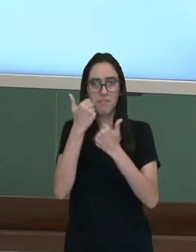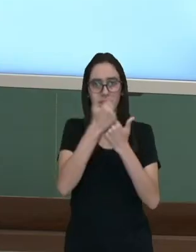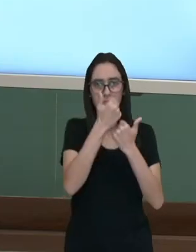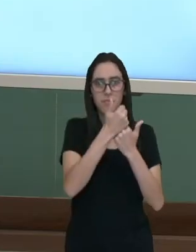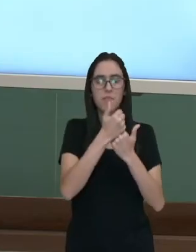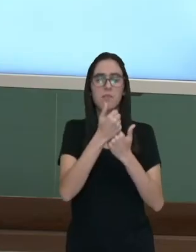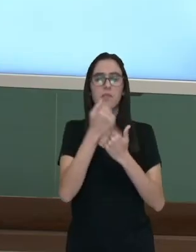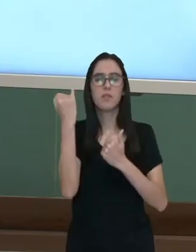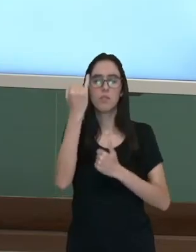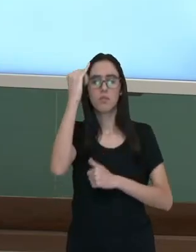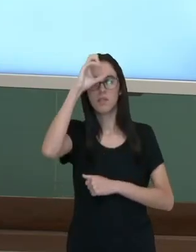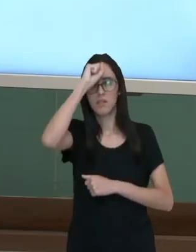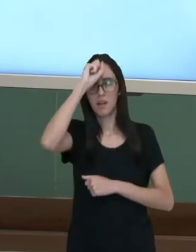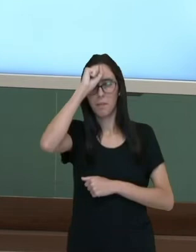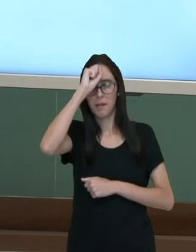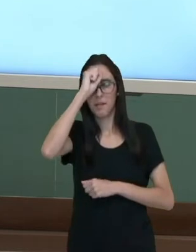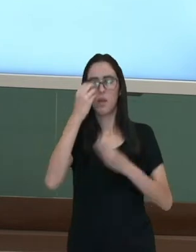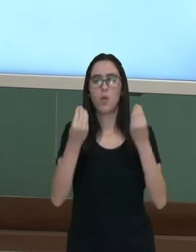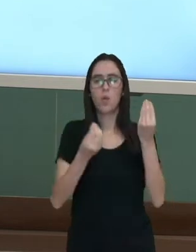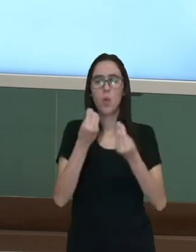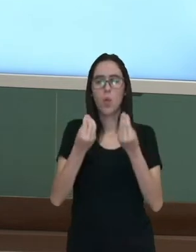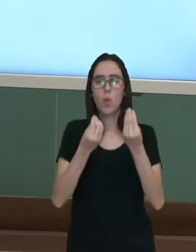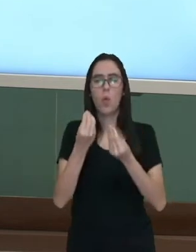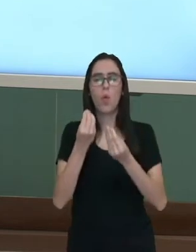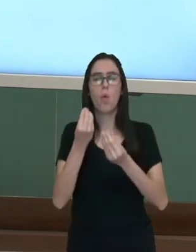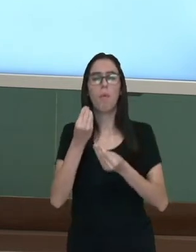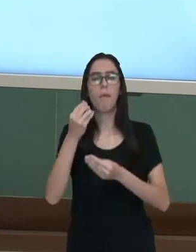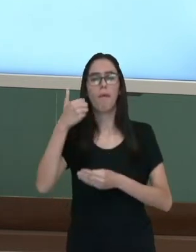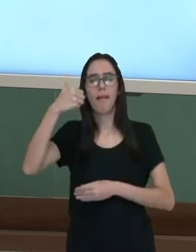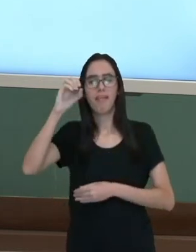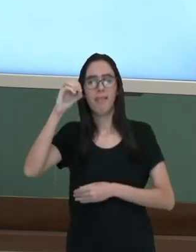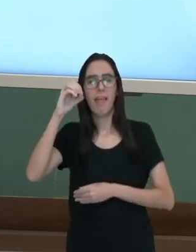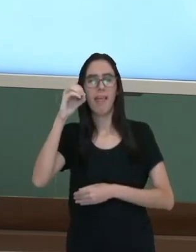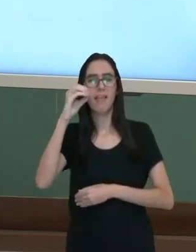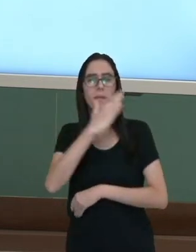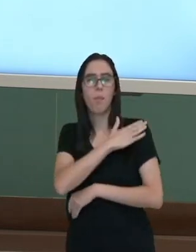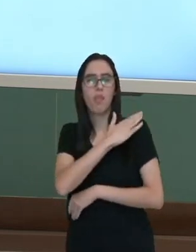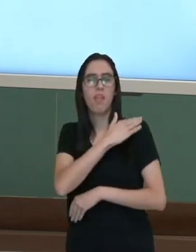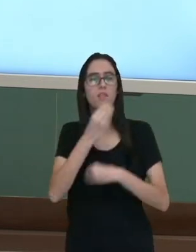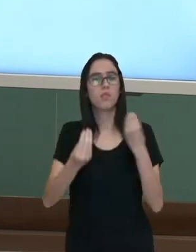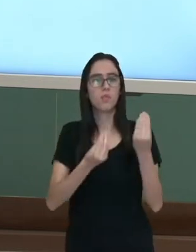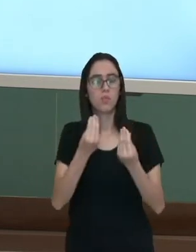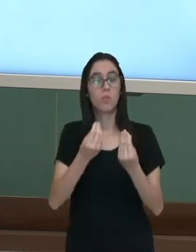de base 10 e assim por diante, eu vou perceber que eu vou ter o seguinte, G igual